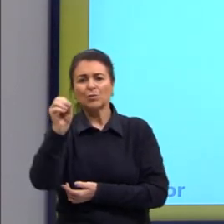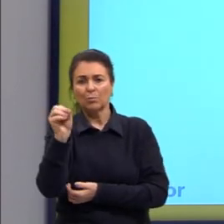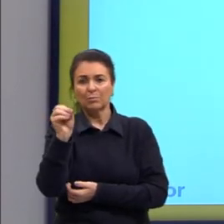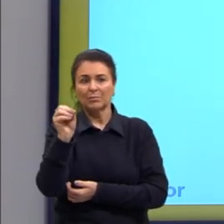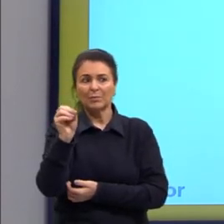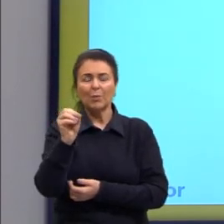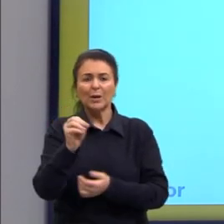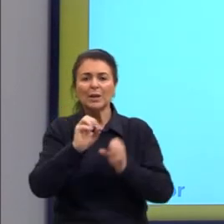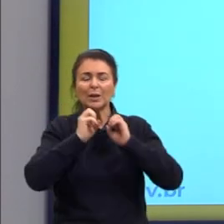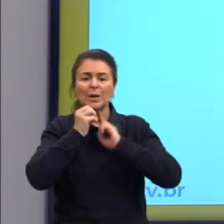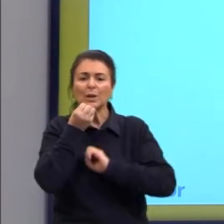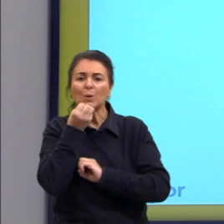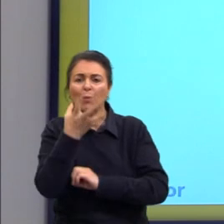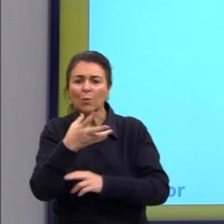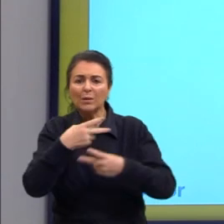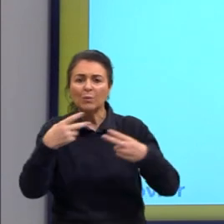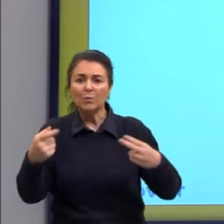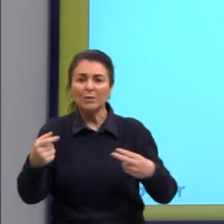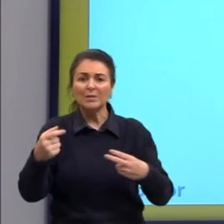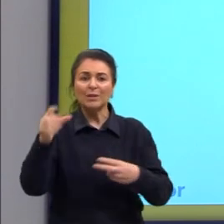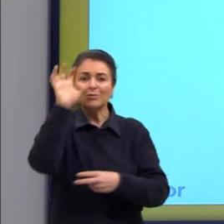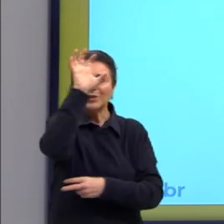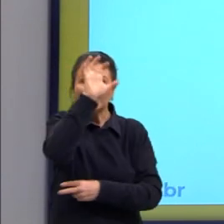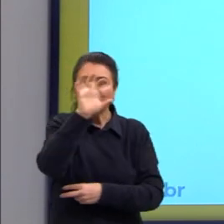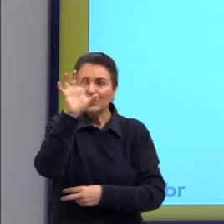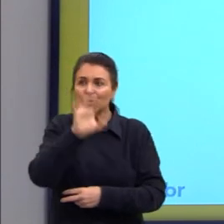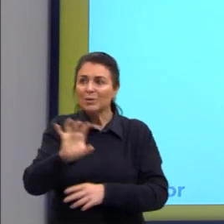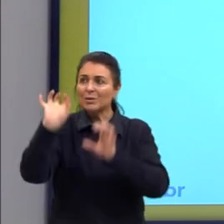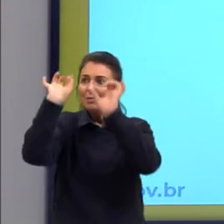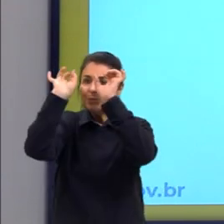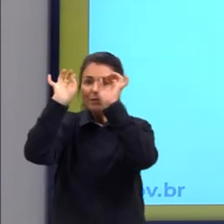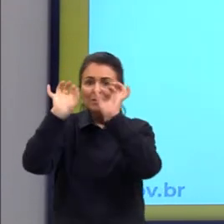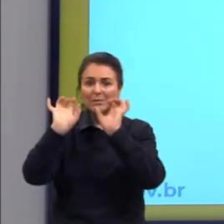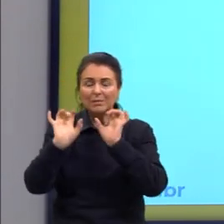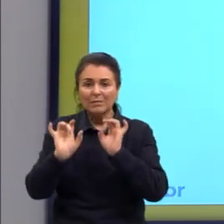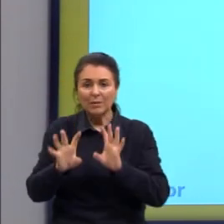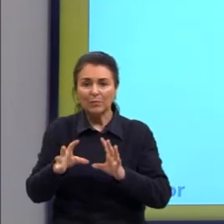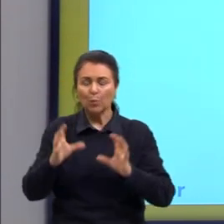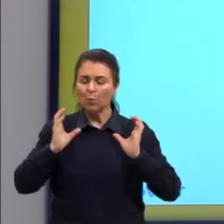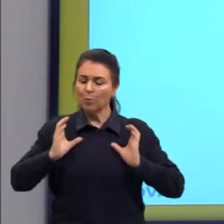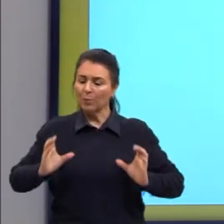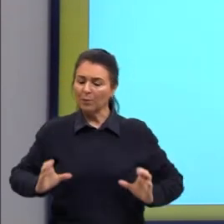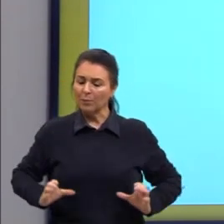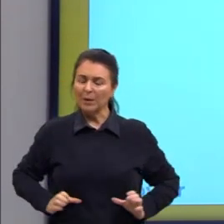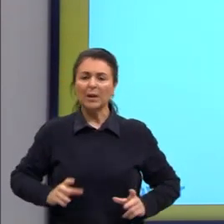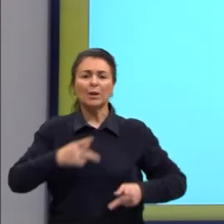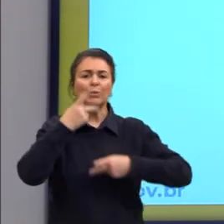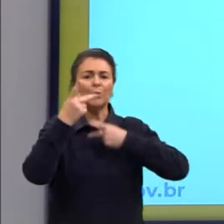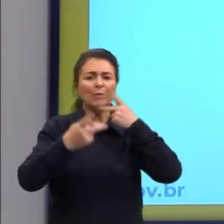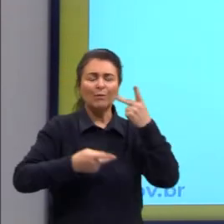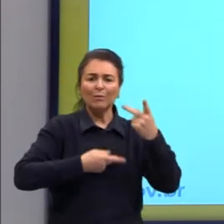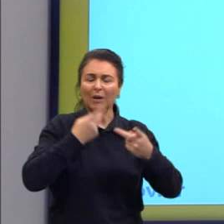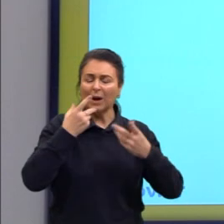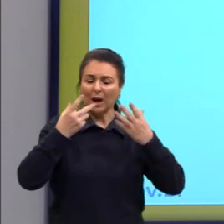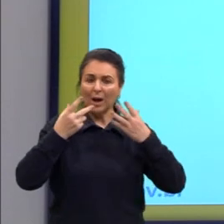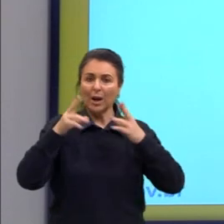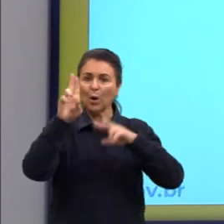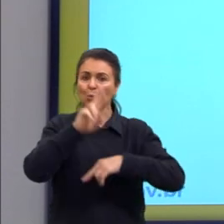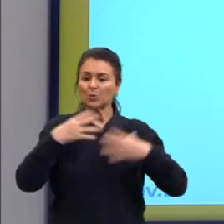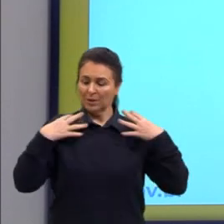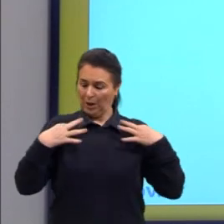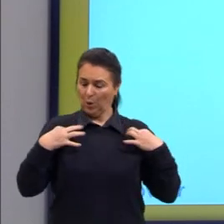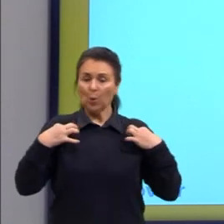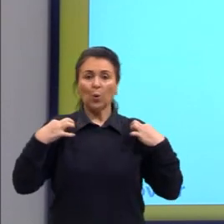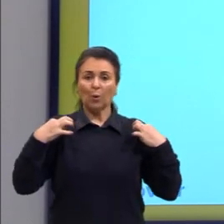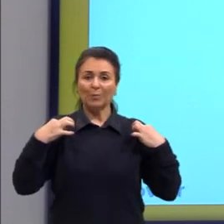específicas na do Brasil e como essas pessoas se portam como essas pessoas falam como essas pessoas se vestem E aí